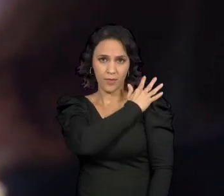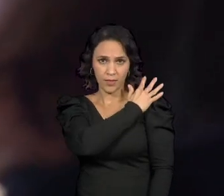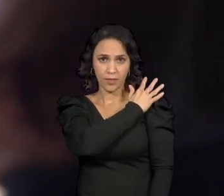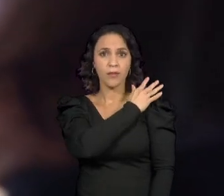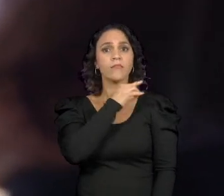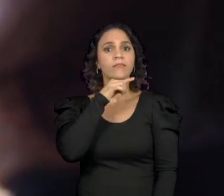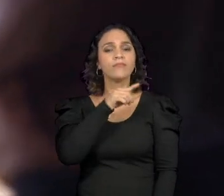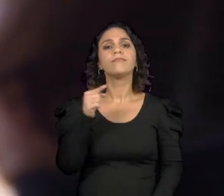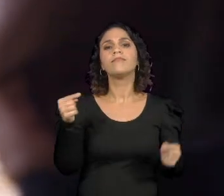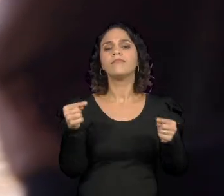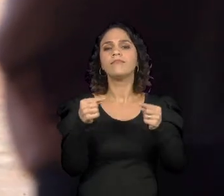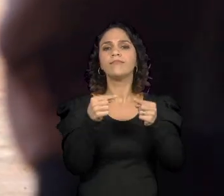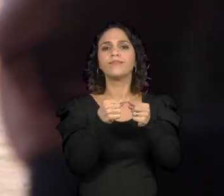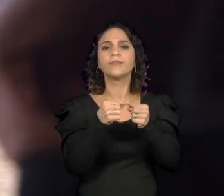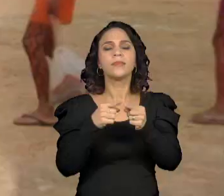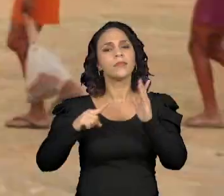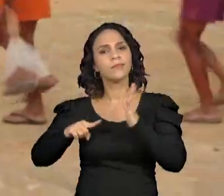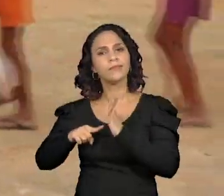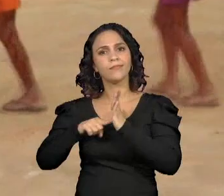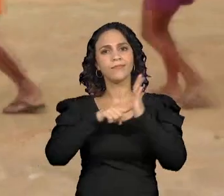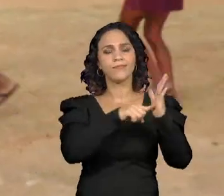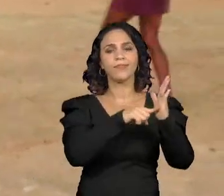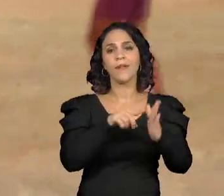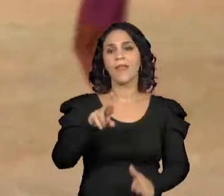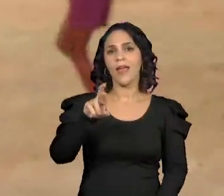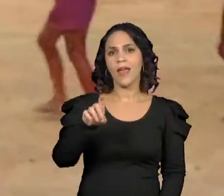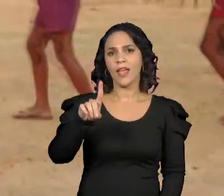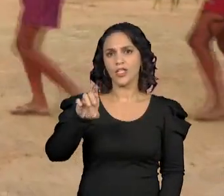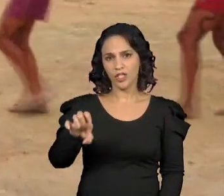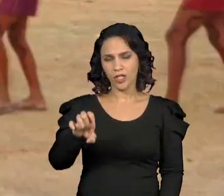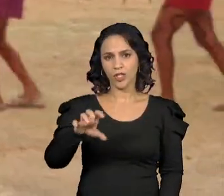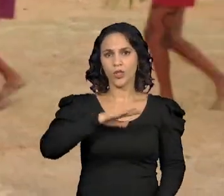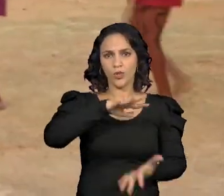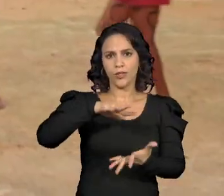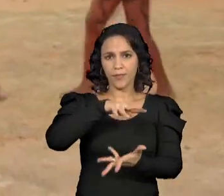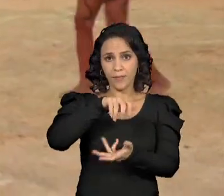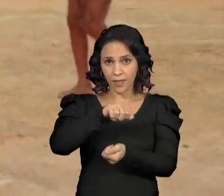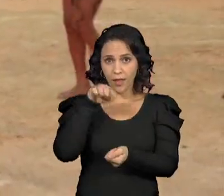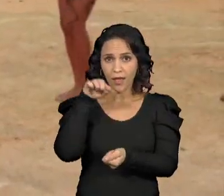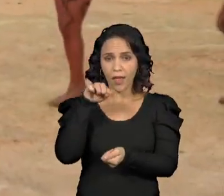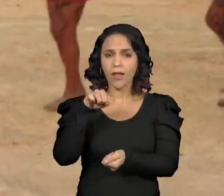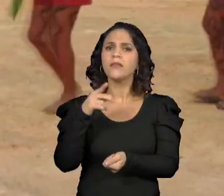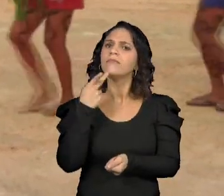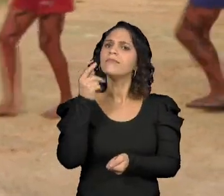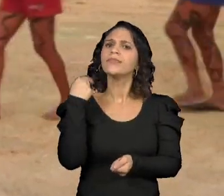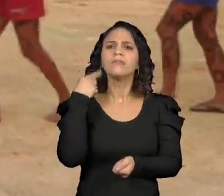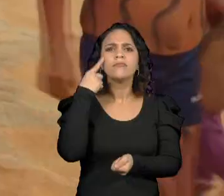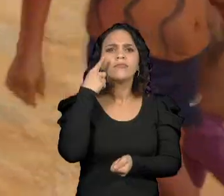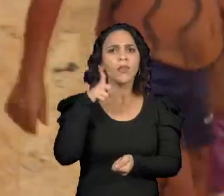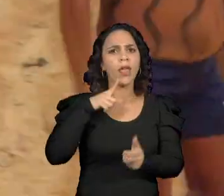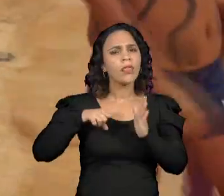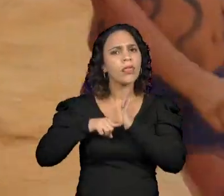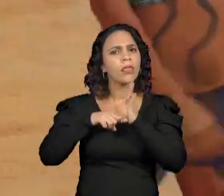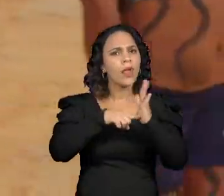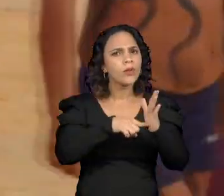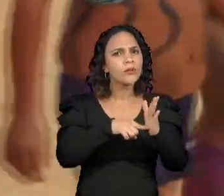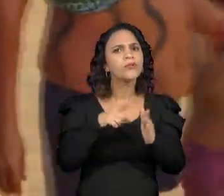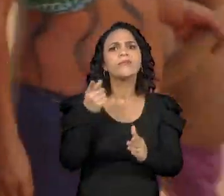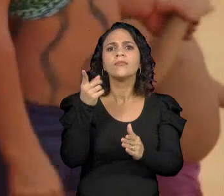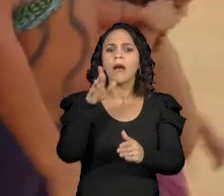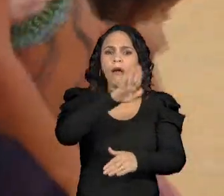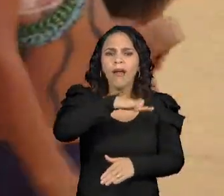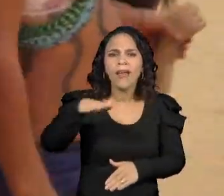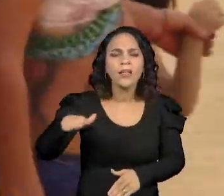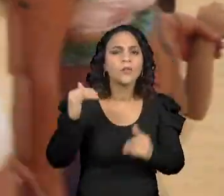atende à ação apresentada pela Rede Sustentabilidade, pedindo que sejam investigadas denúncias de desnutrição